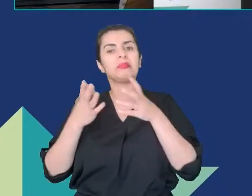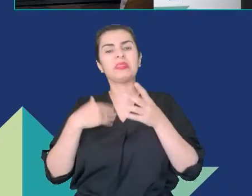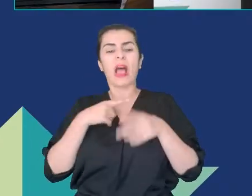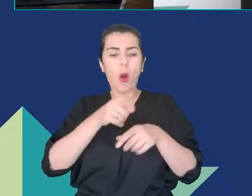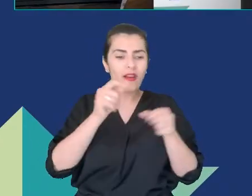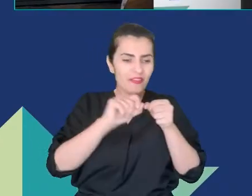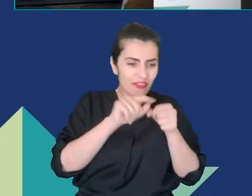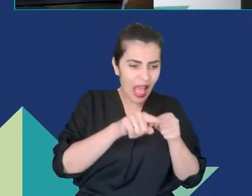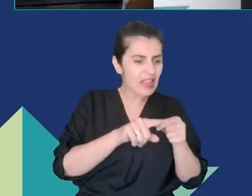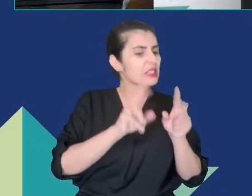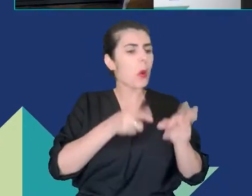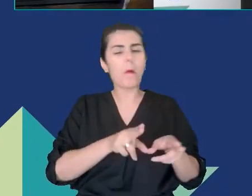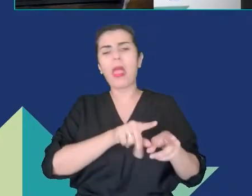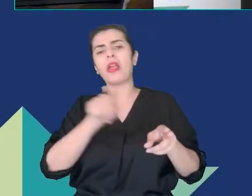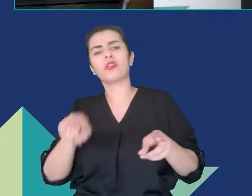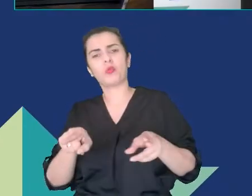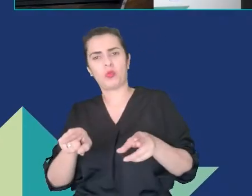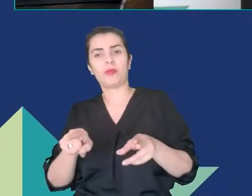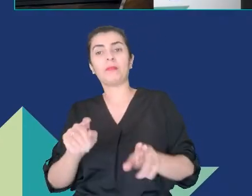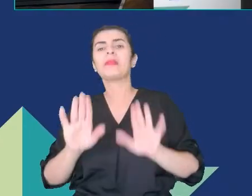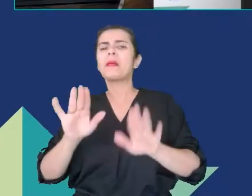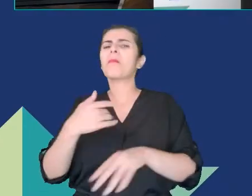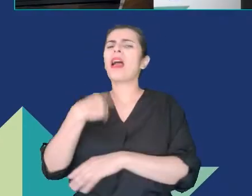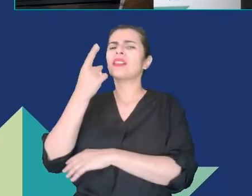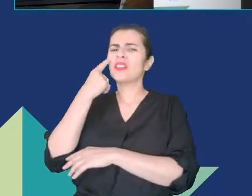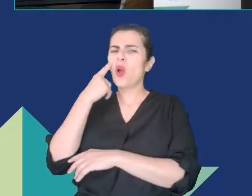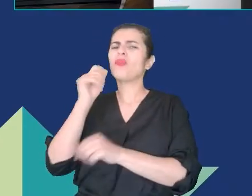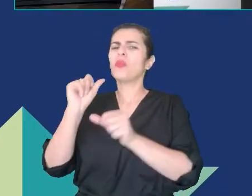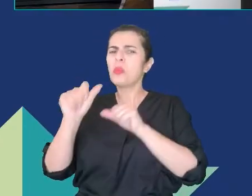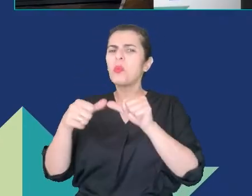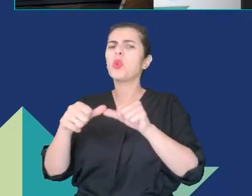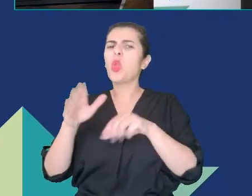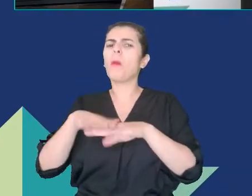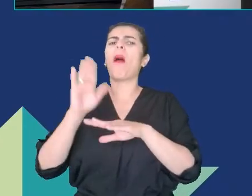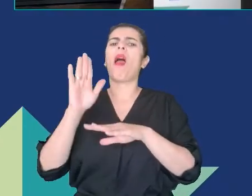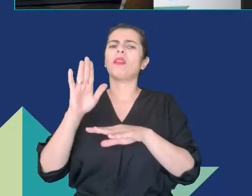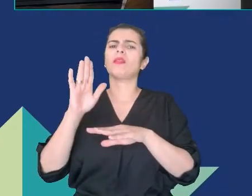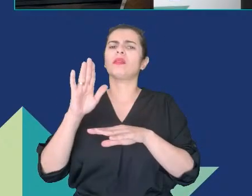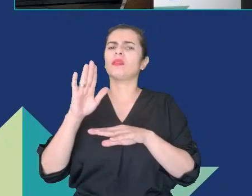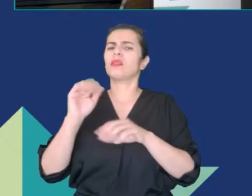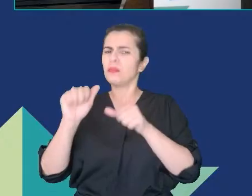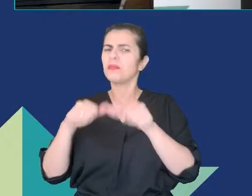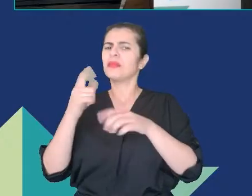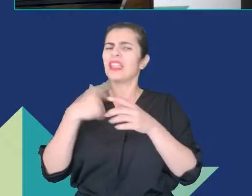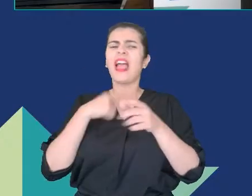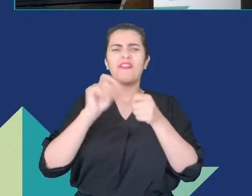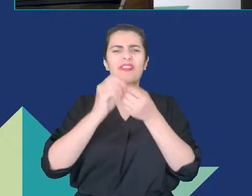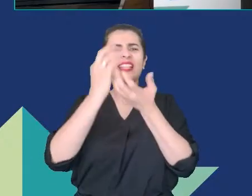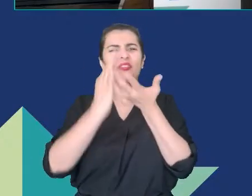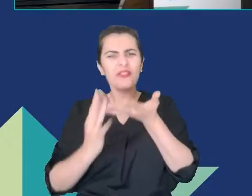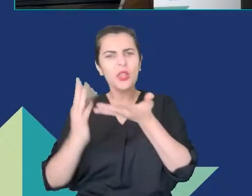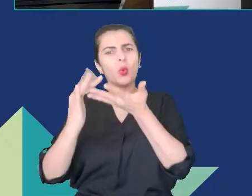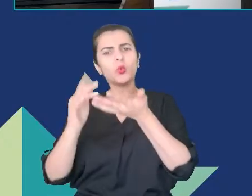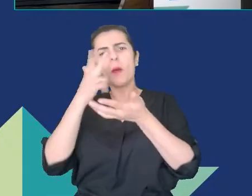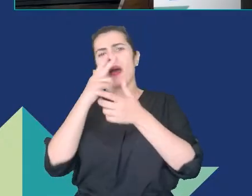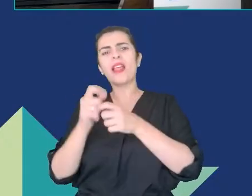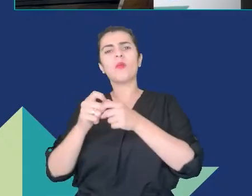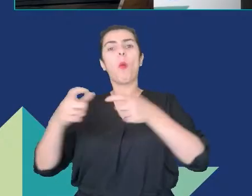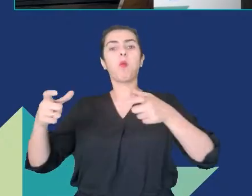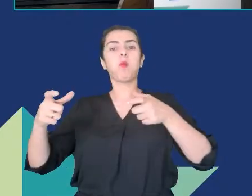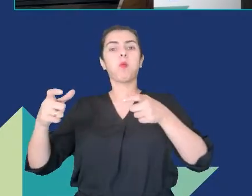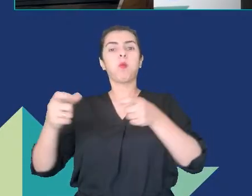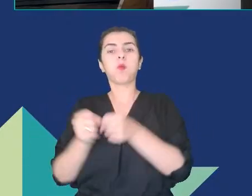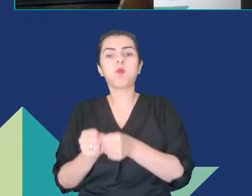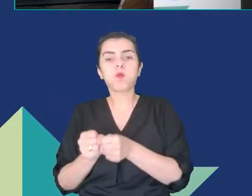gente observou que a gente estava tendo uma variação maior da granulometria pós-filtragem. Por quê? Porque alguns processos